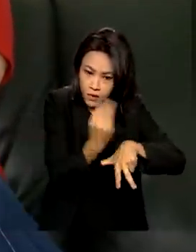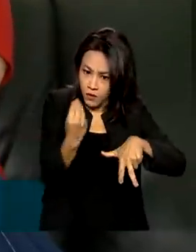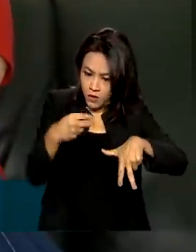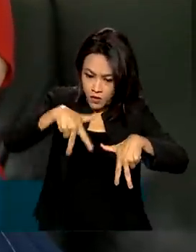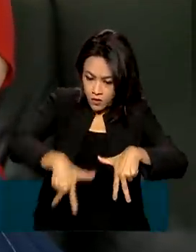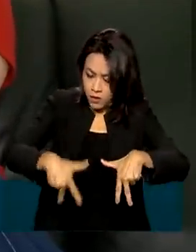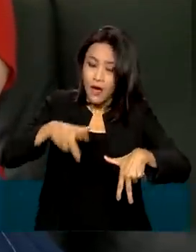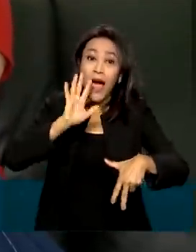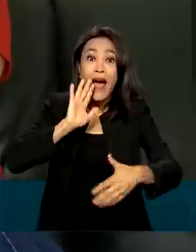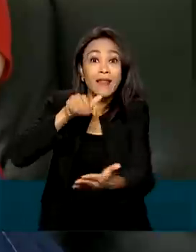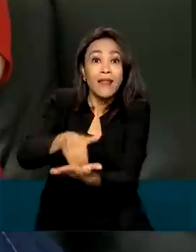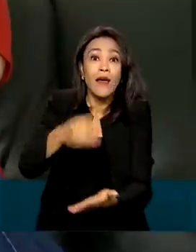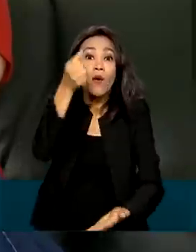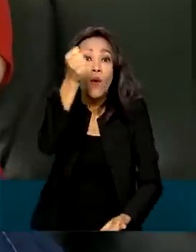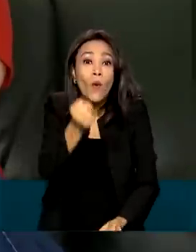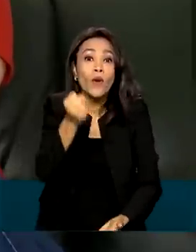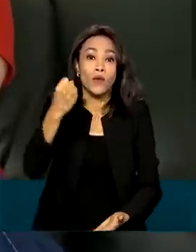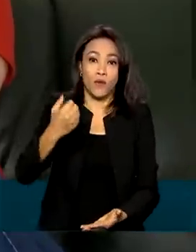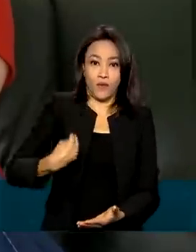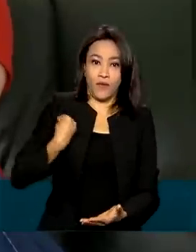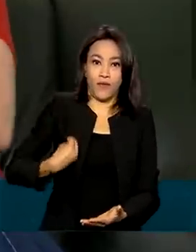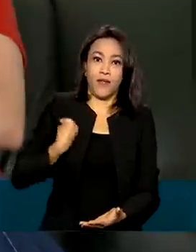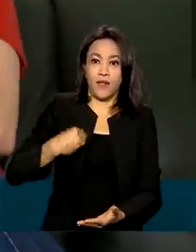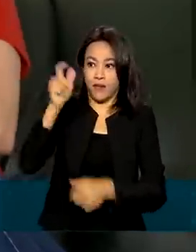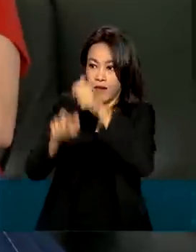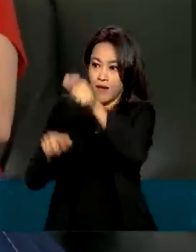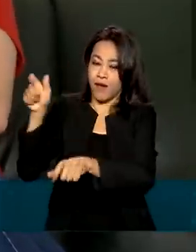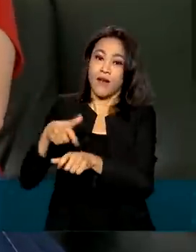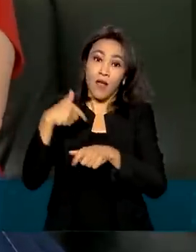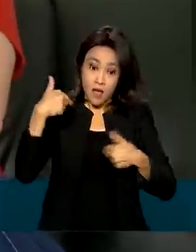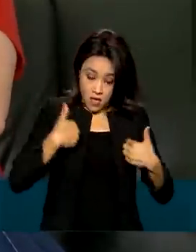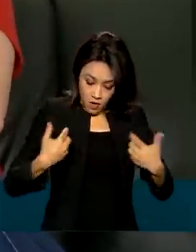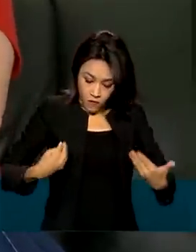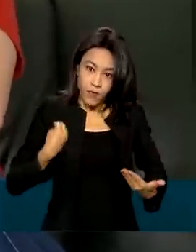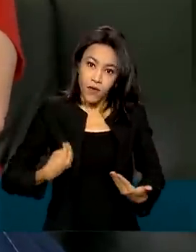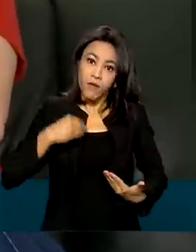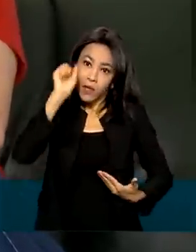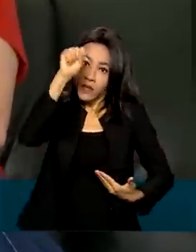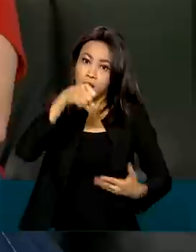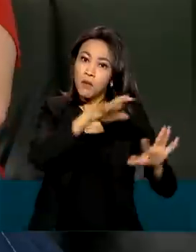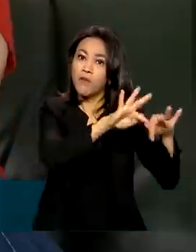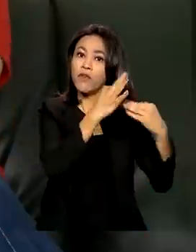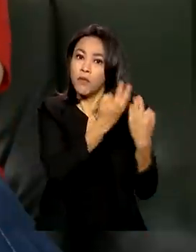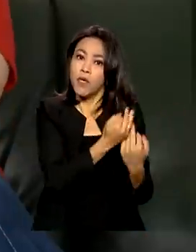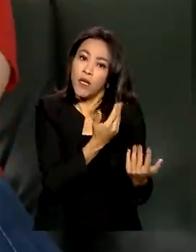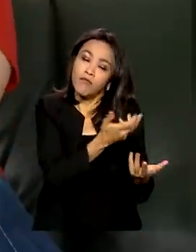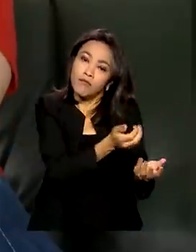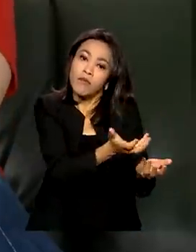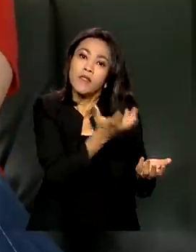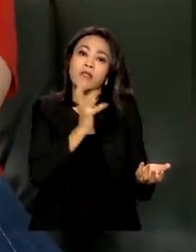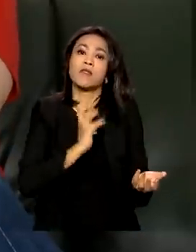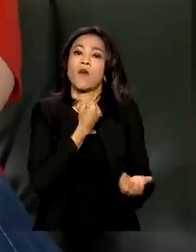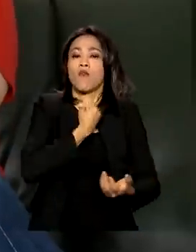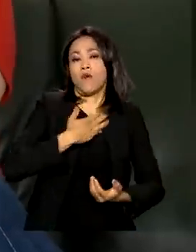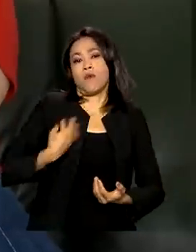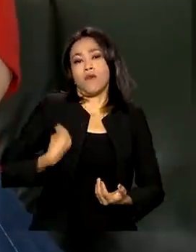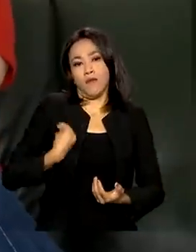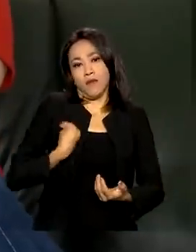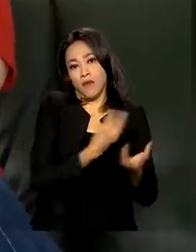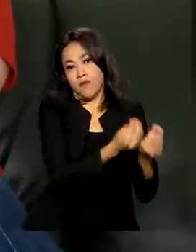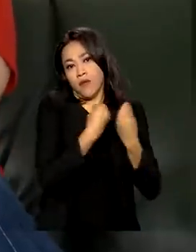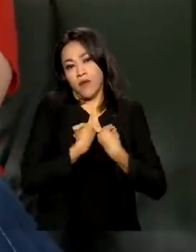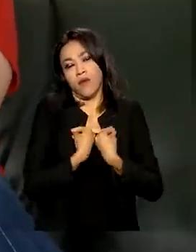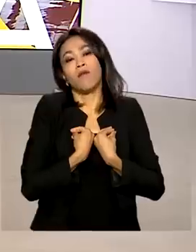até oito vidas e eu sou a prova disso eu tô aqui hoje porque uma família disse sim para doação de órgãos salvou minha vida e eu sou